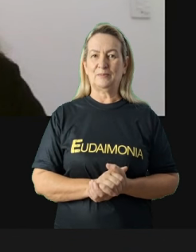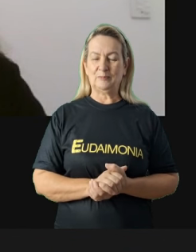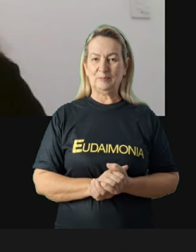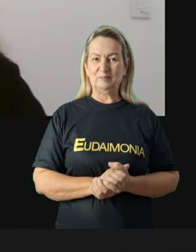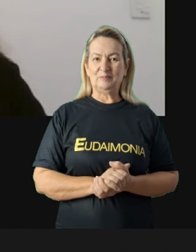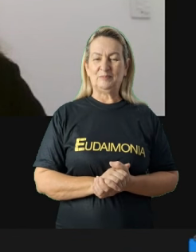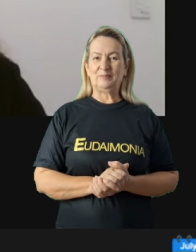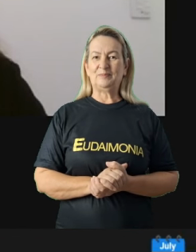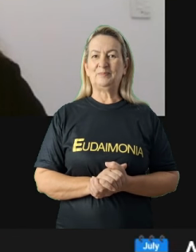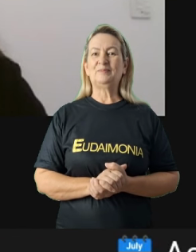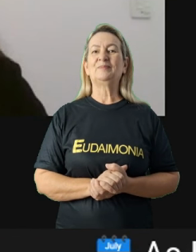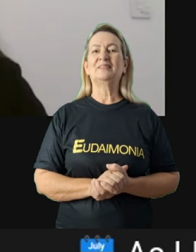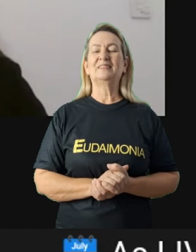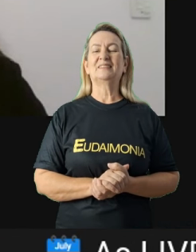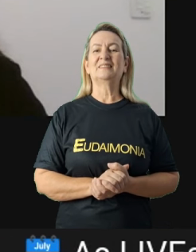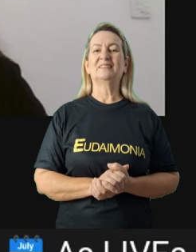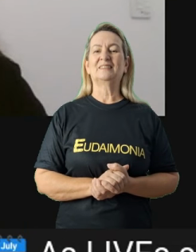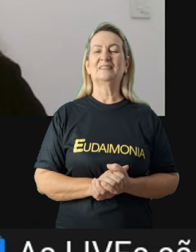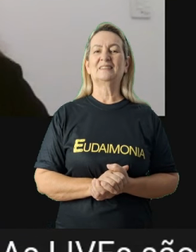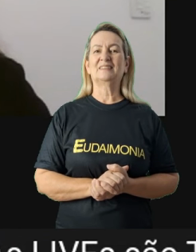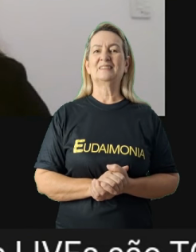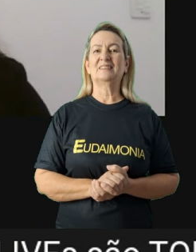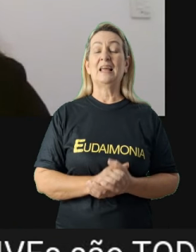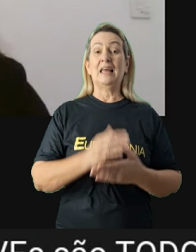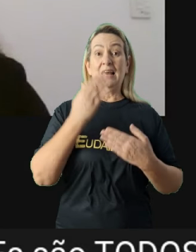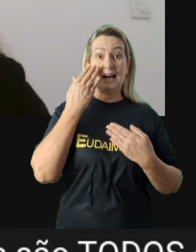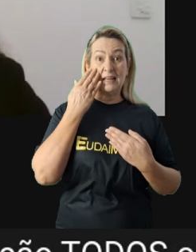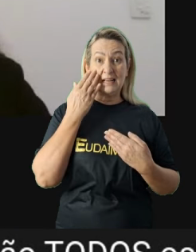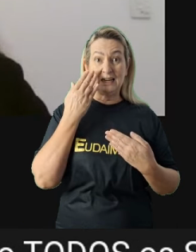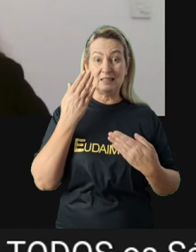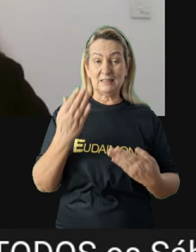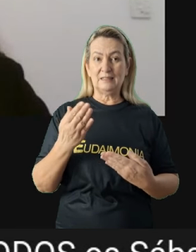Grande prazer. Isis, dá seu tchau aí pra galera.